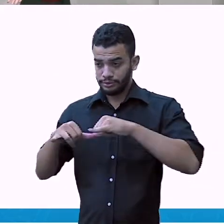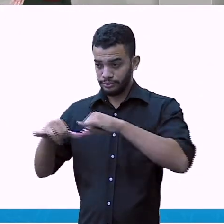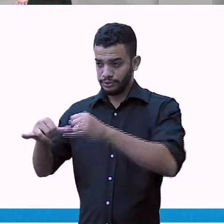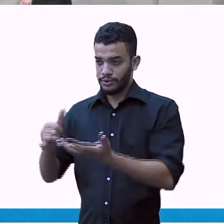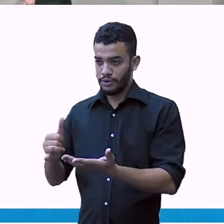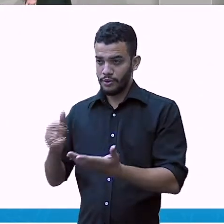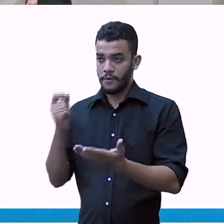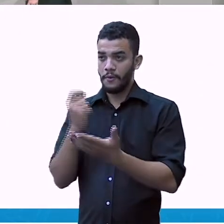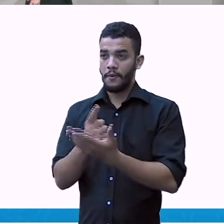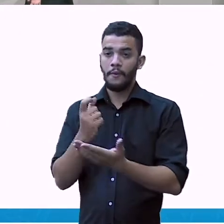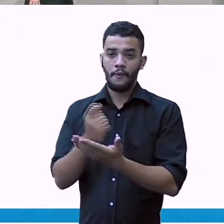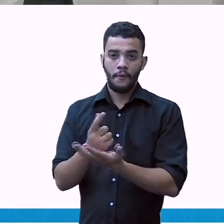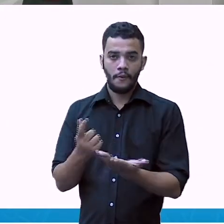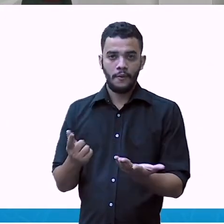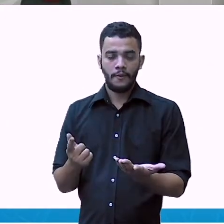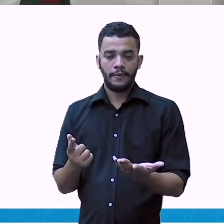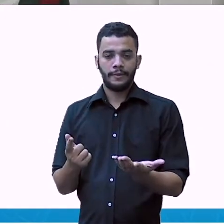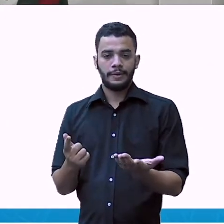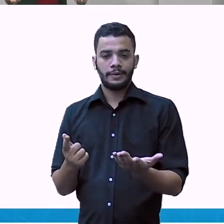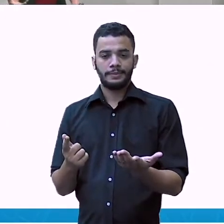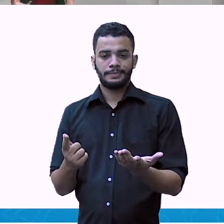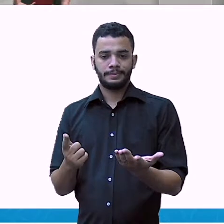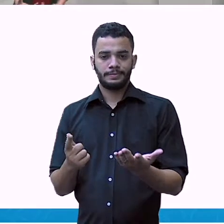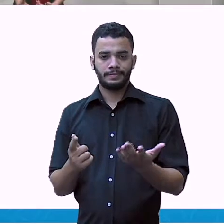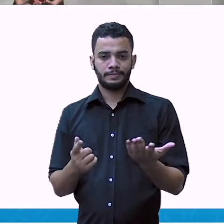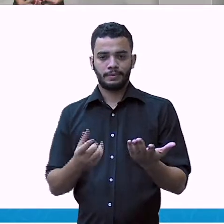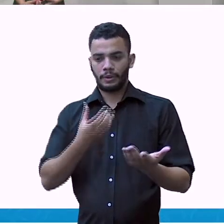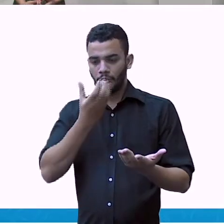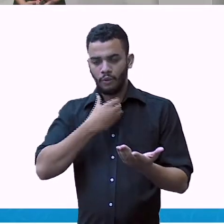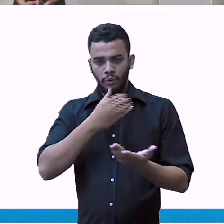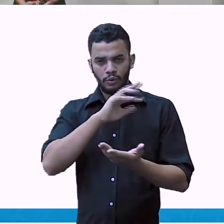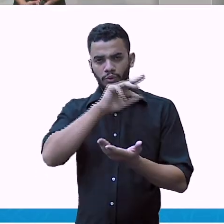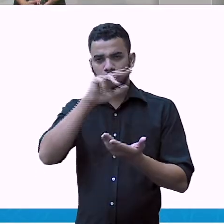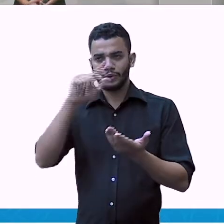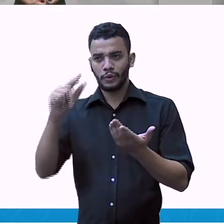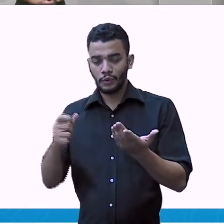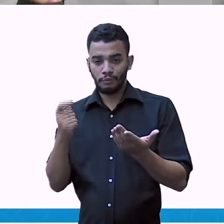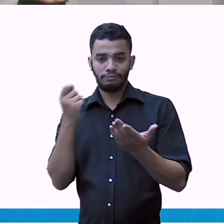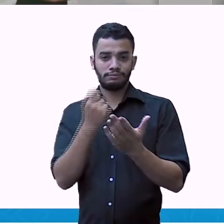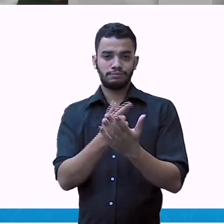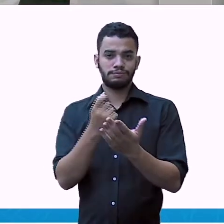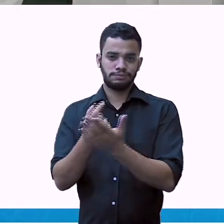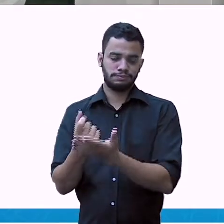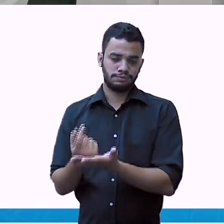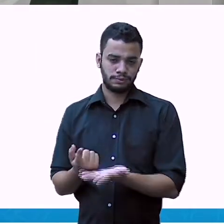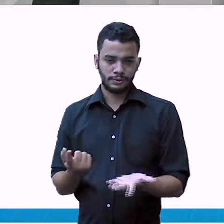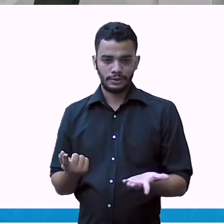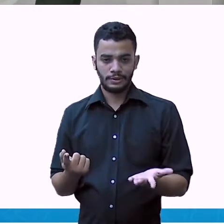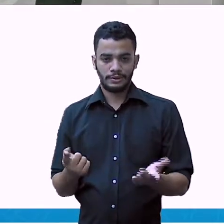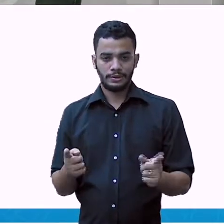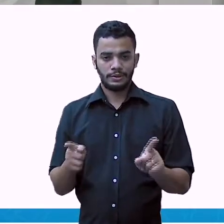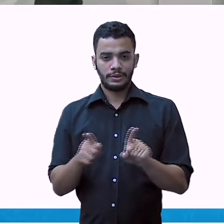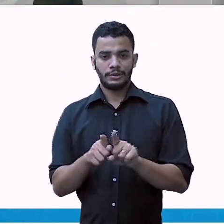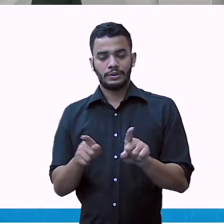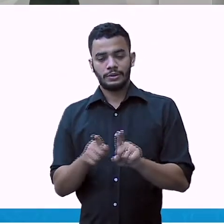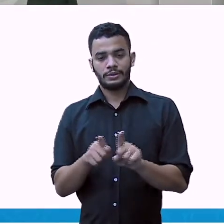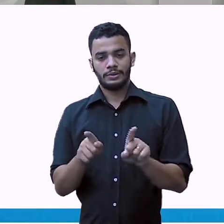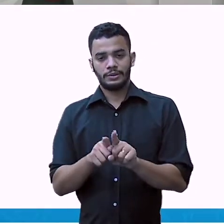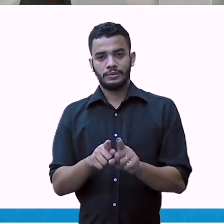por exemplo. Quando vamos ali comprar a nossa fruta favorita, ou quando vamos comprar o